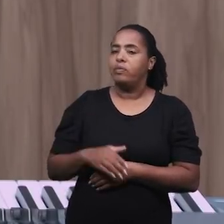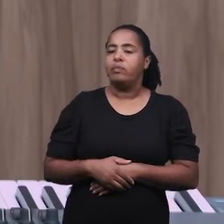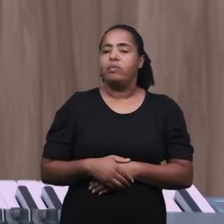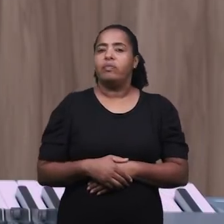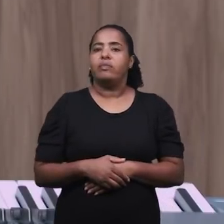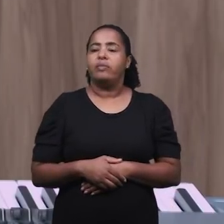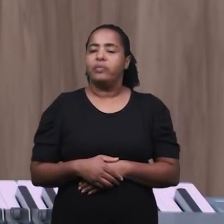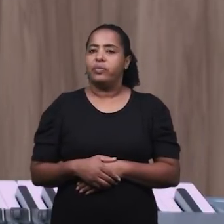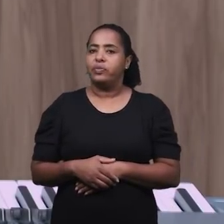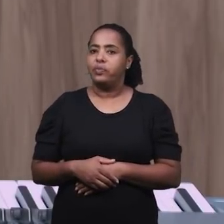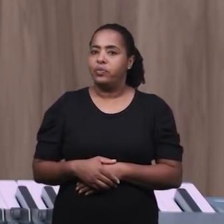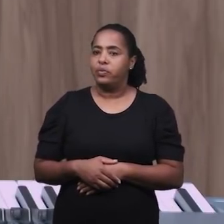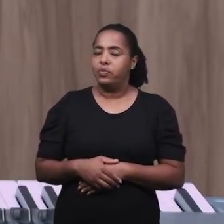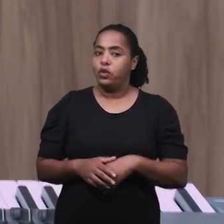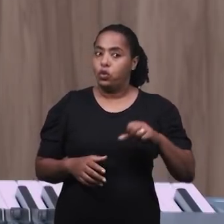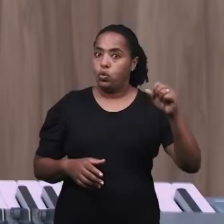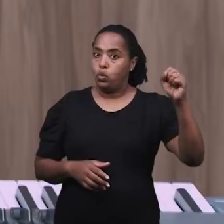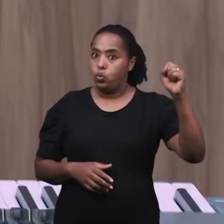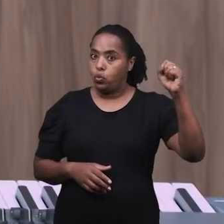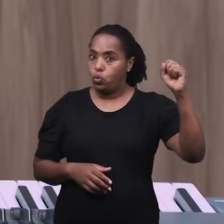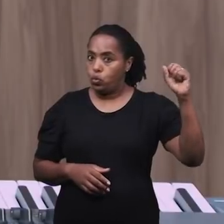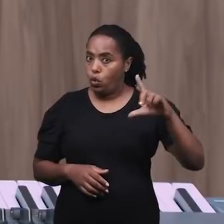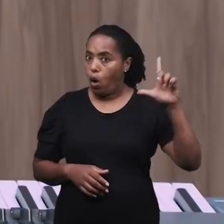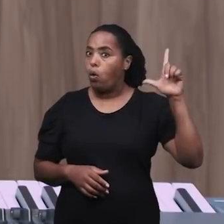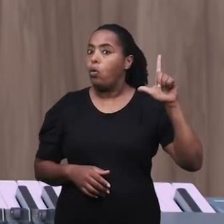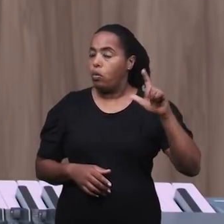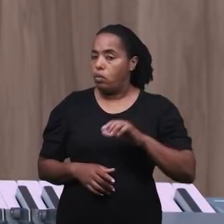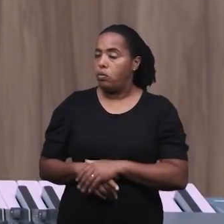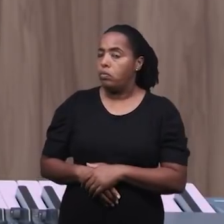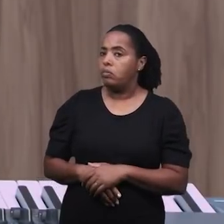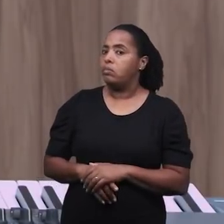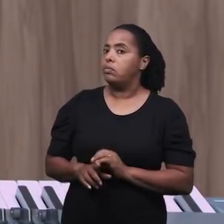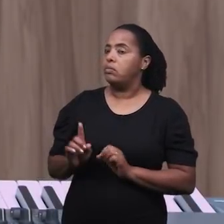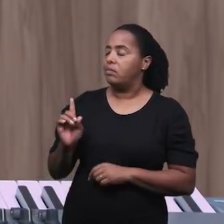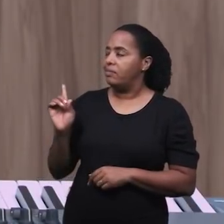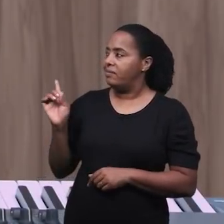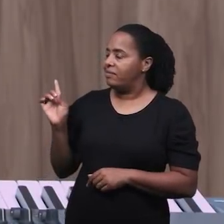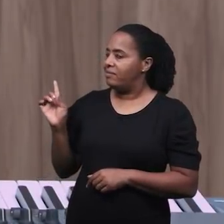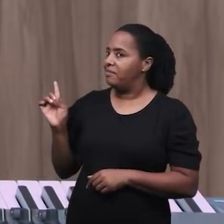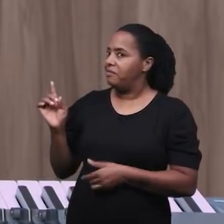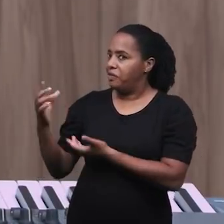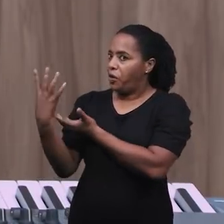Dedo 5 no Sol. 1, 2, 3, 1, 2, Ré.